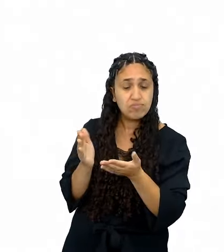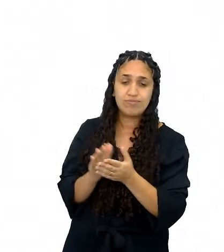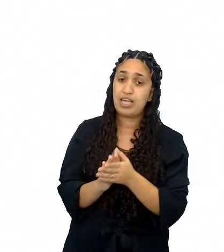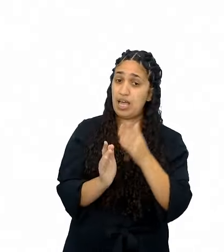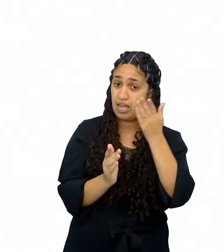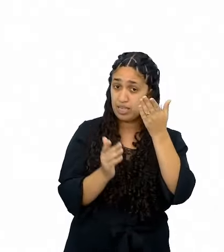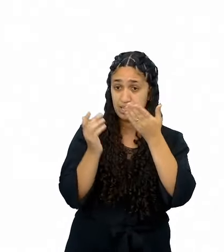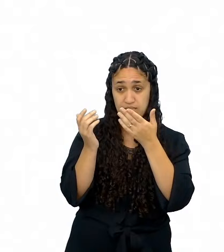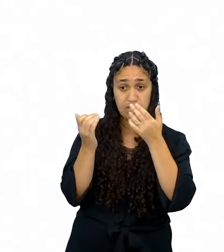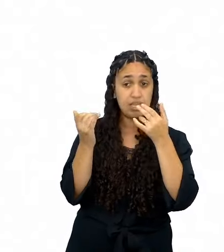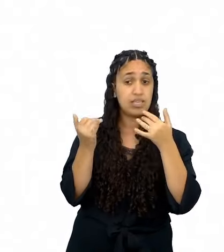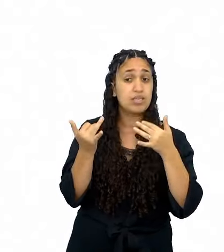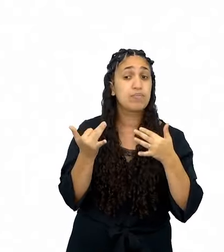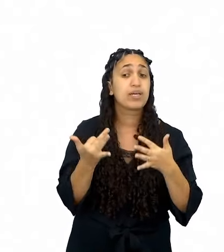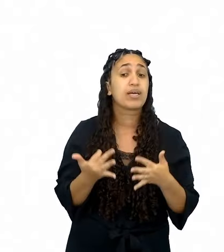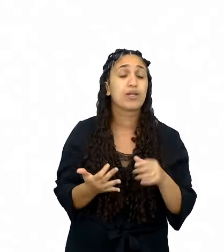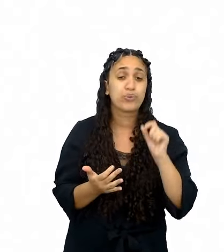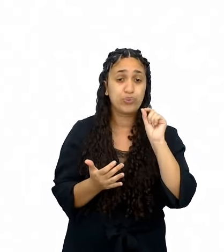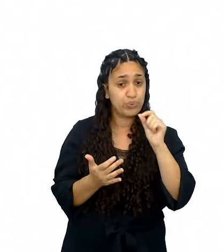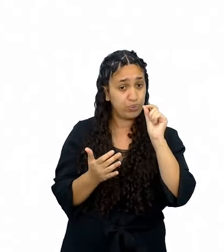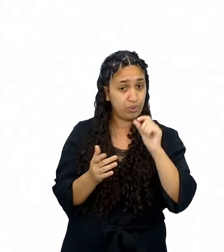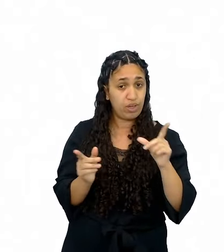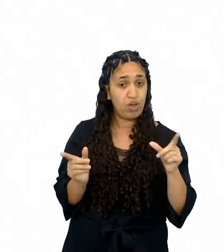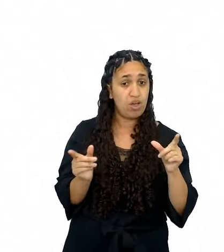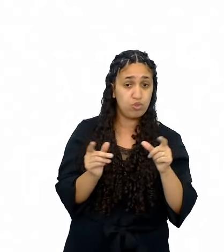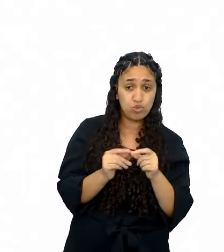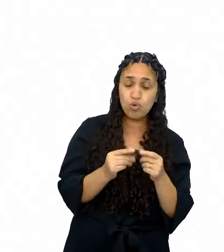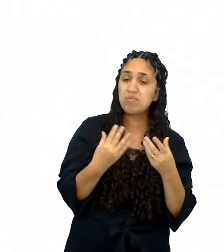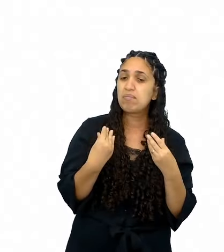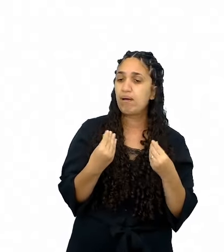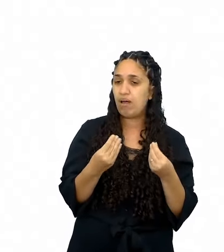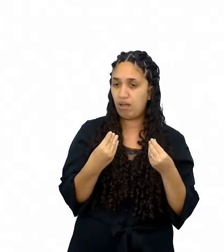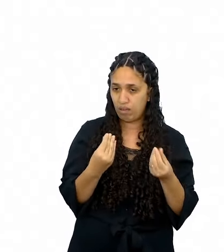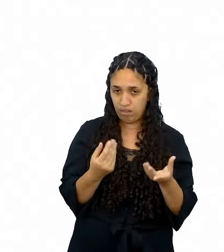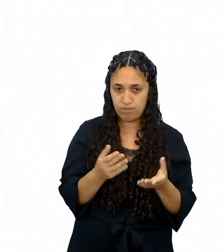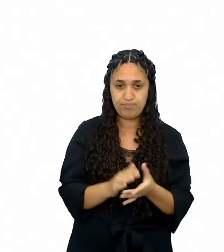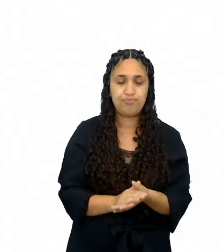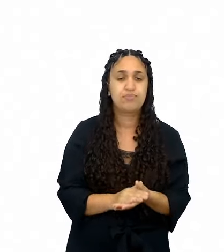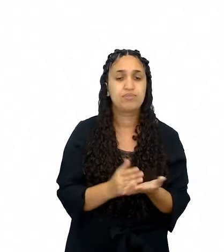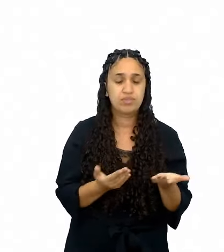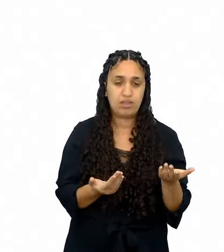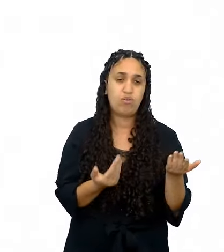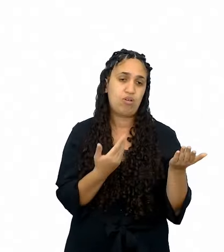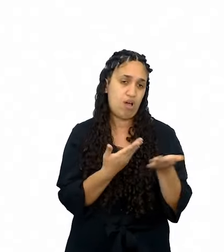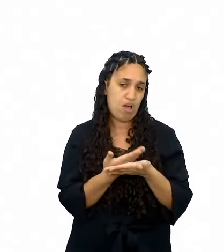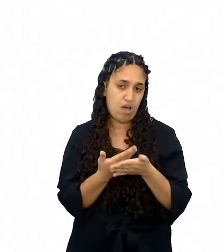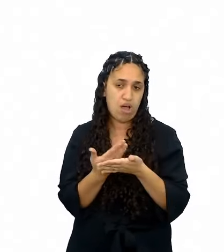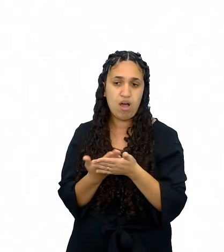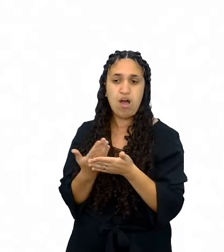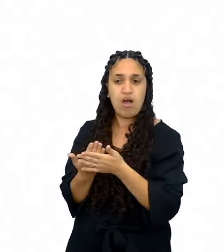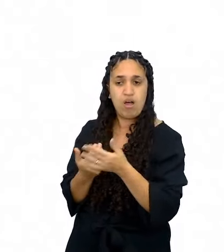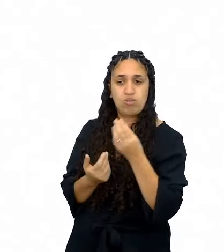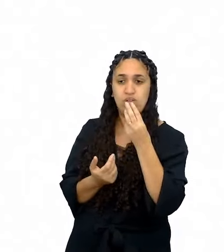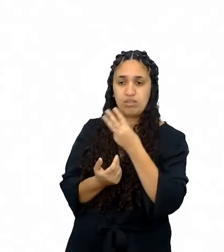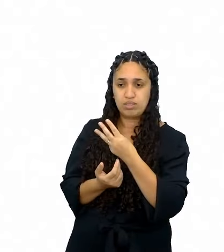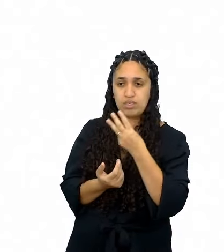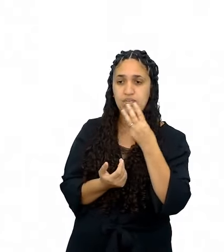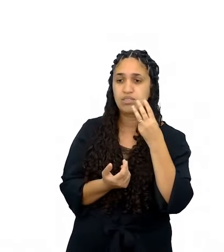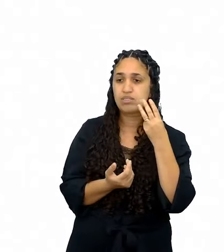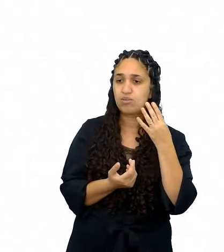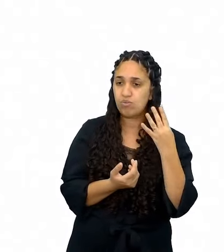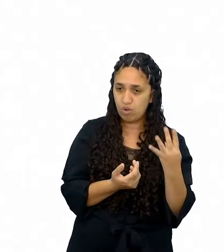3 e 4, professores, é o momento de realizarmos juntos com os estudantes a produção do primeiro resumo